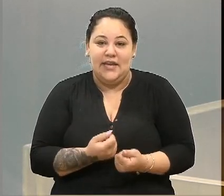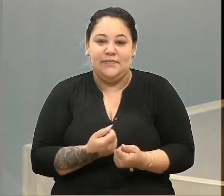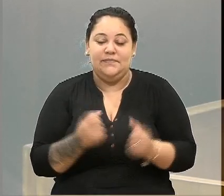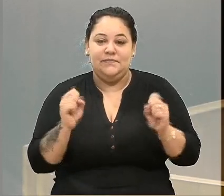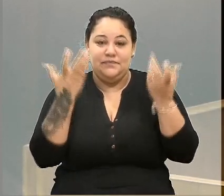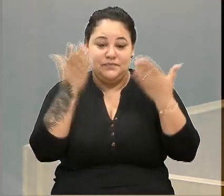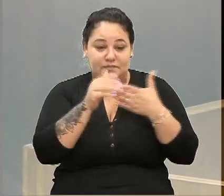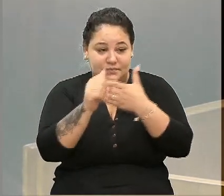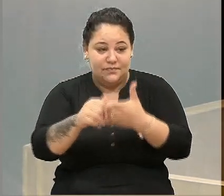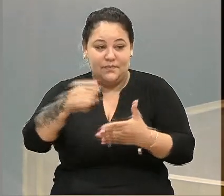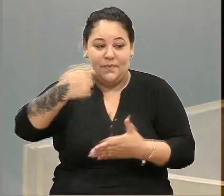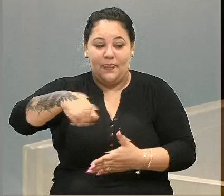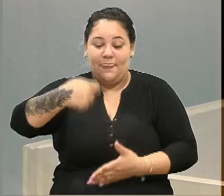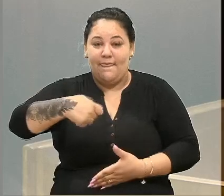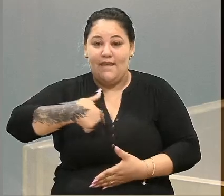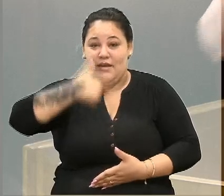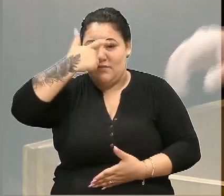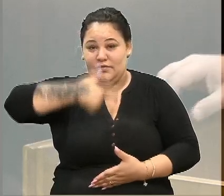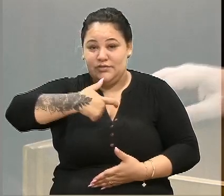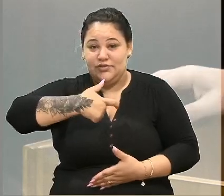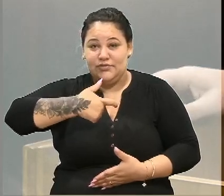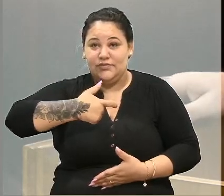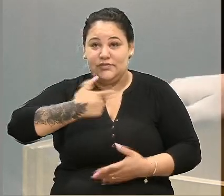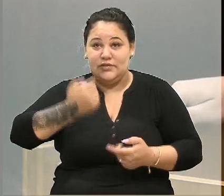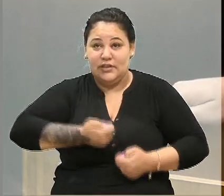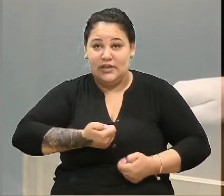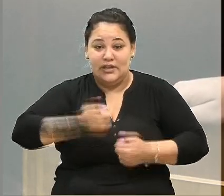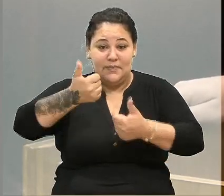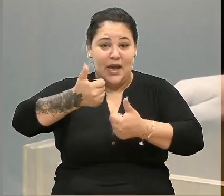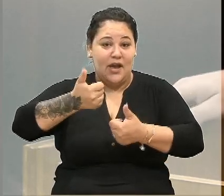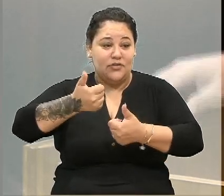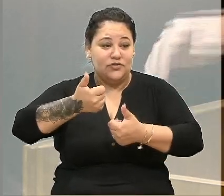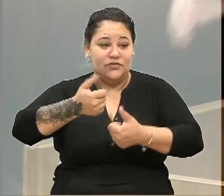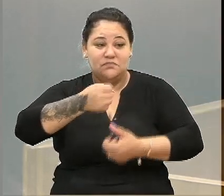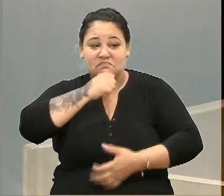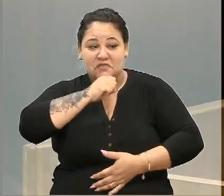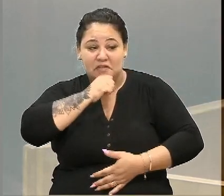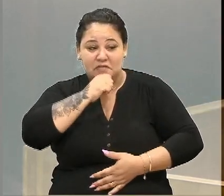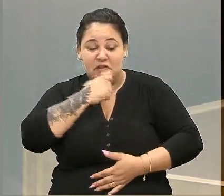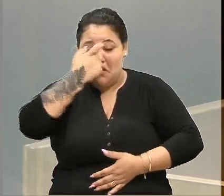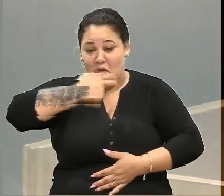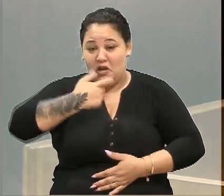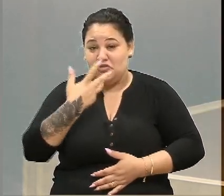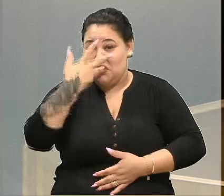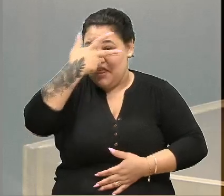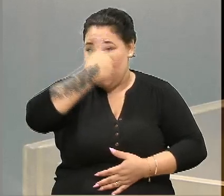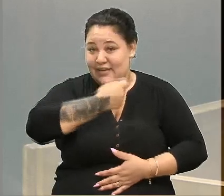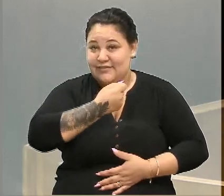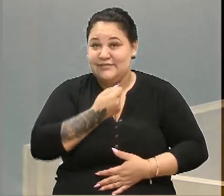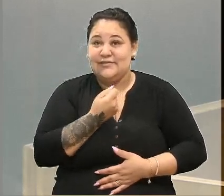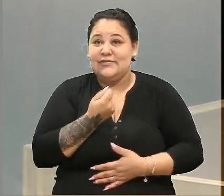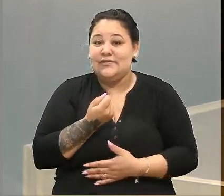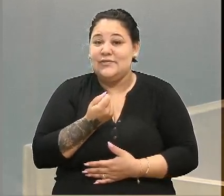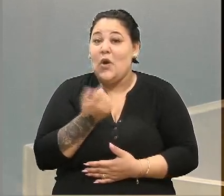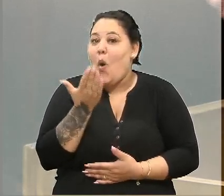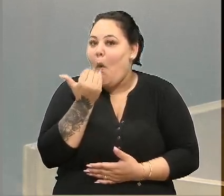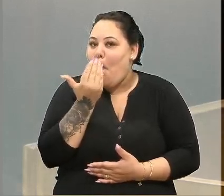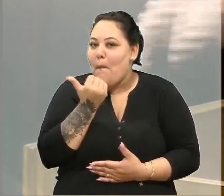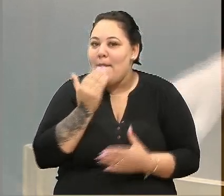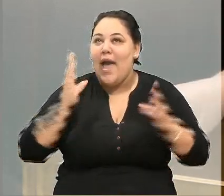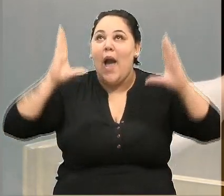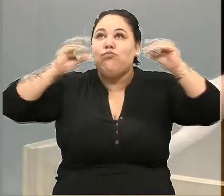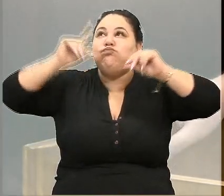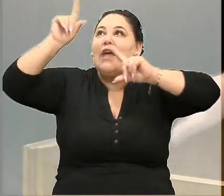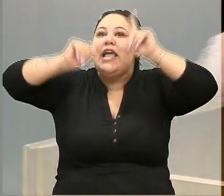Mas acham lindo o Garibaldi fechar as ruas para fazer o Garibaldi Vintage. Acham lindo, né, o jantar sob as estrelas em Bento, aí vão lá e fecham